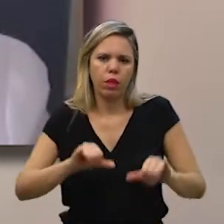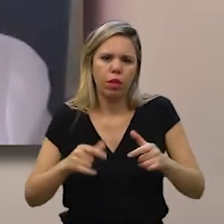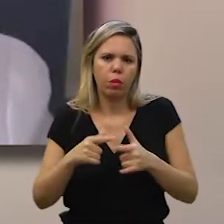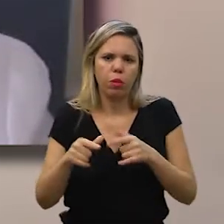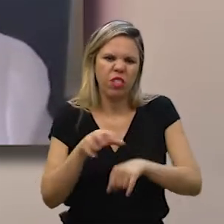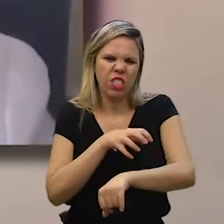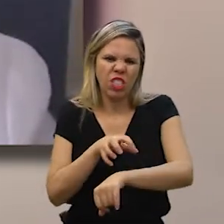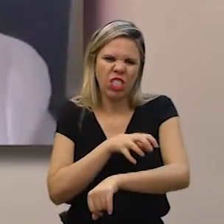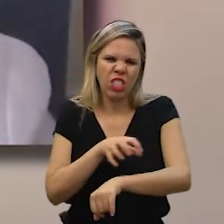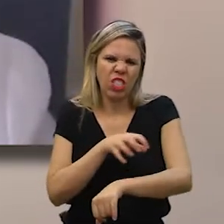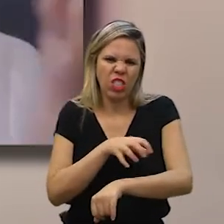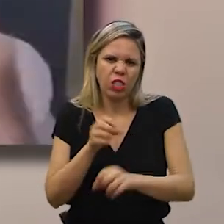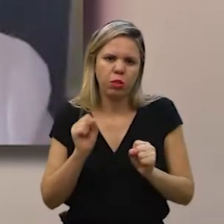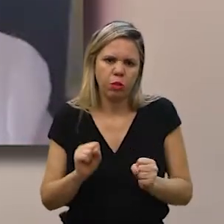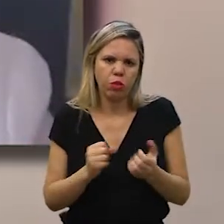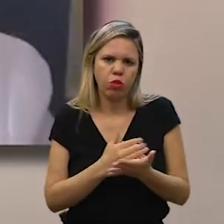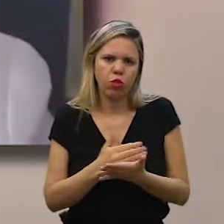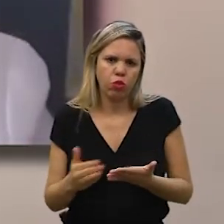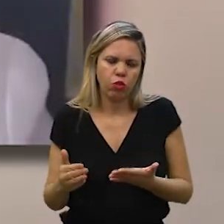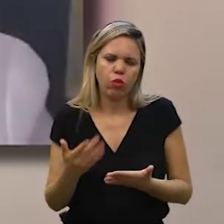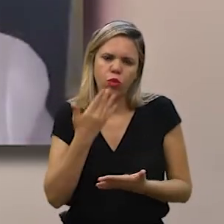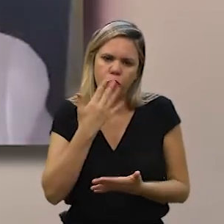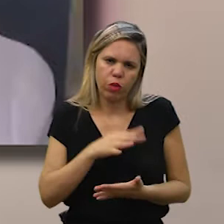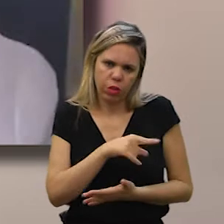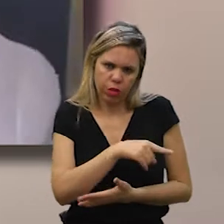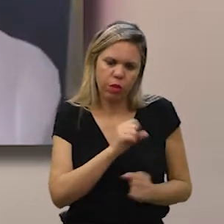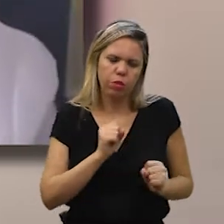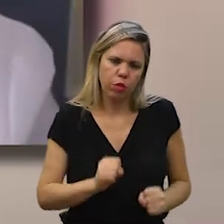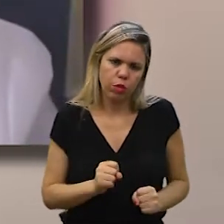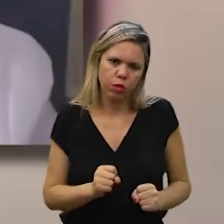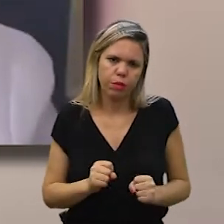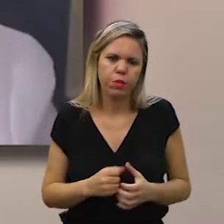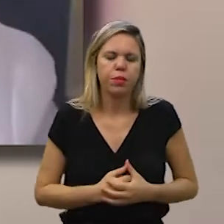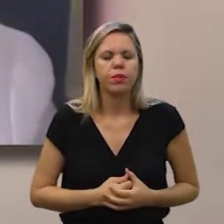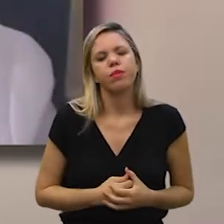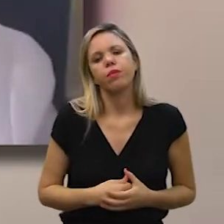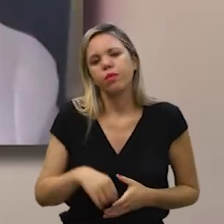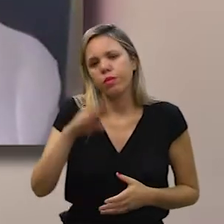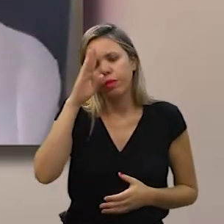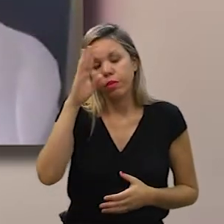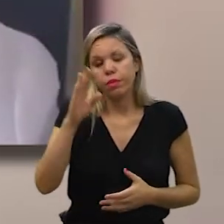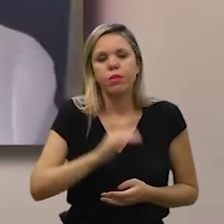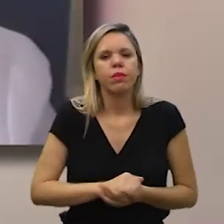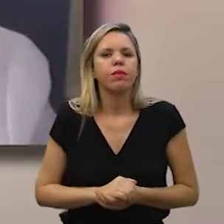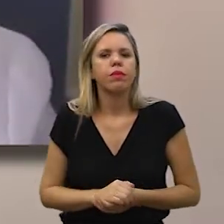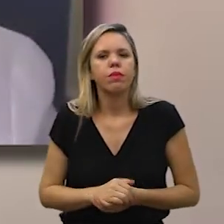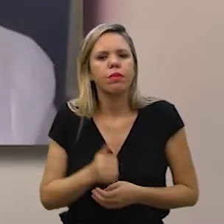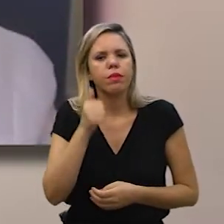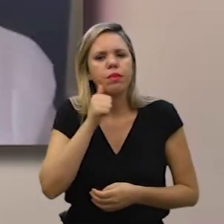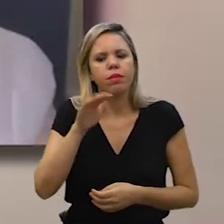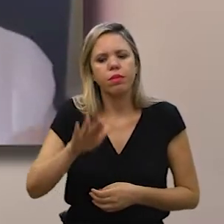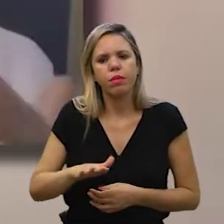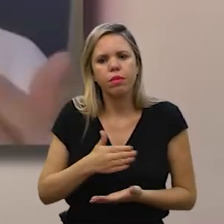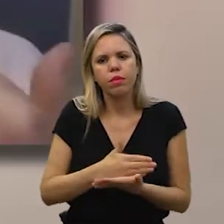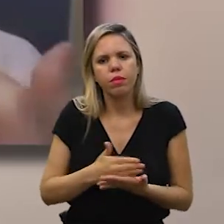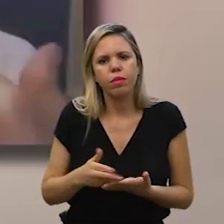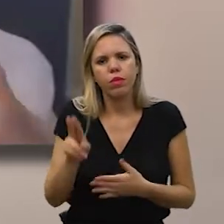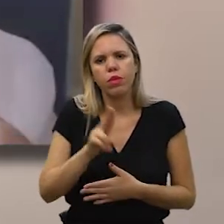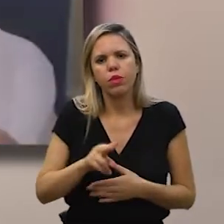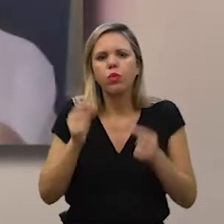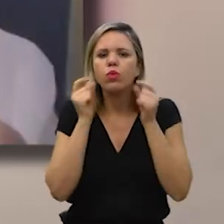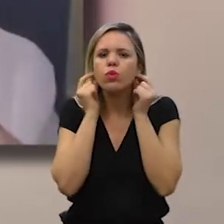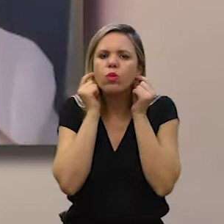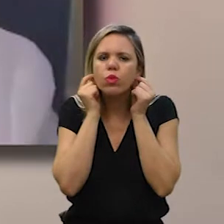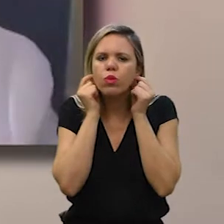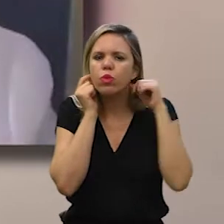pode causar alergia. Pode começar na criança? Pode começar na criança. Principalmente na menininha que começa a